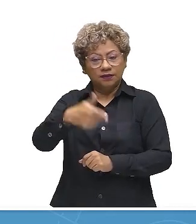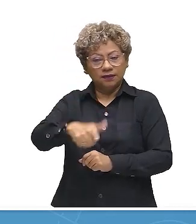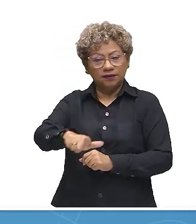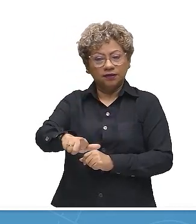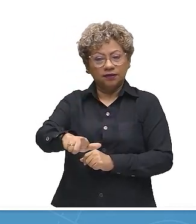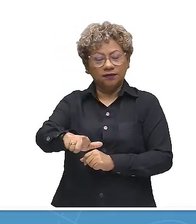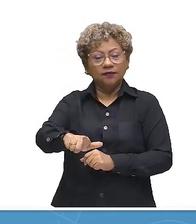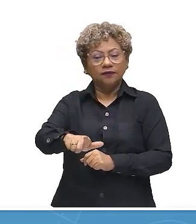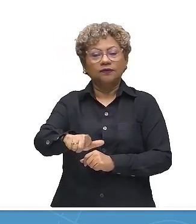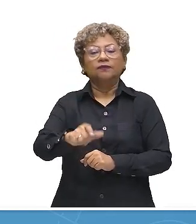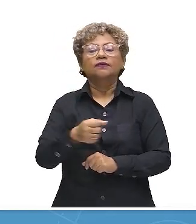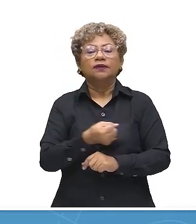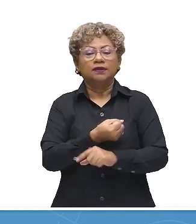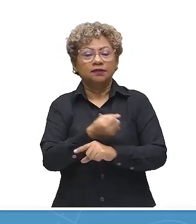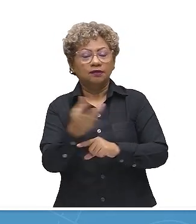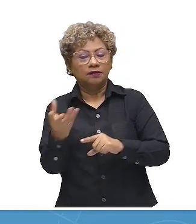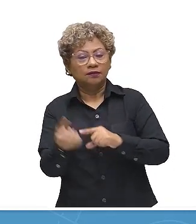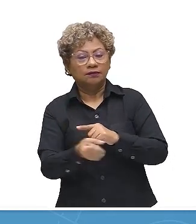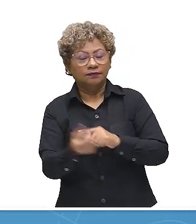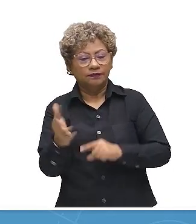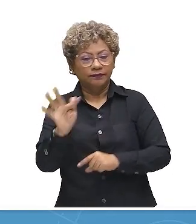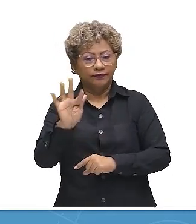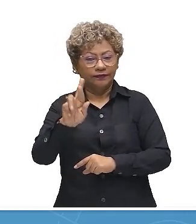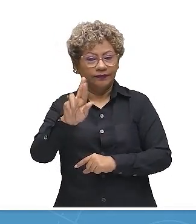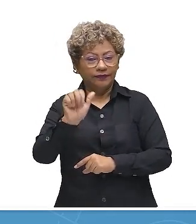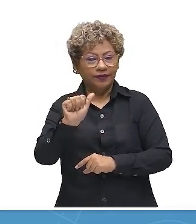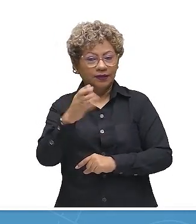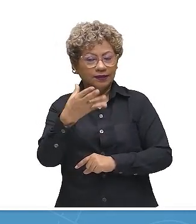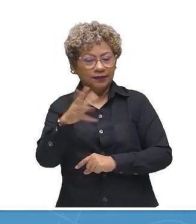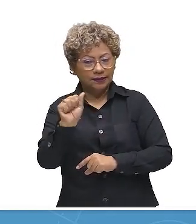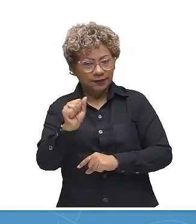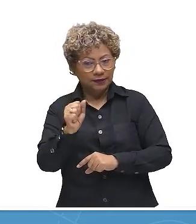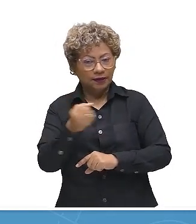que essa fração, ela